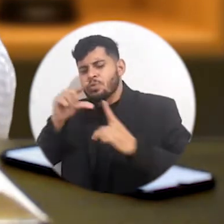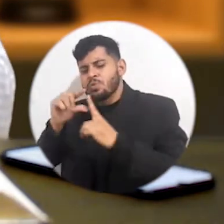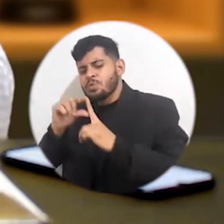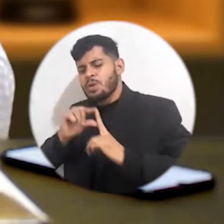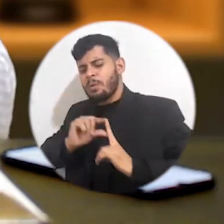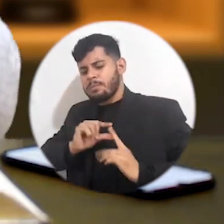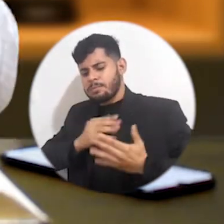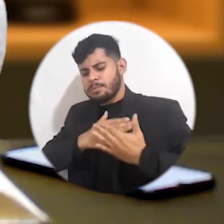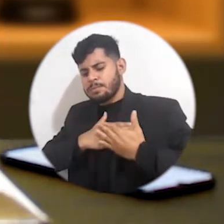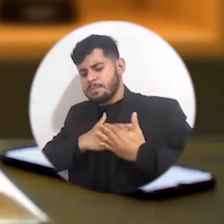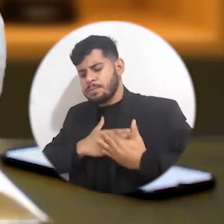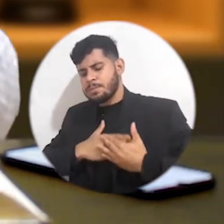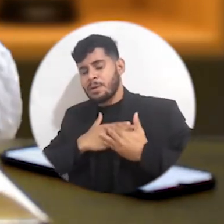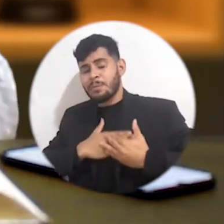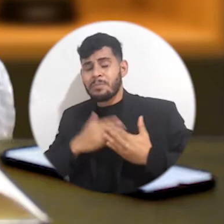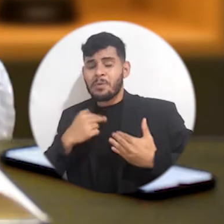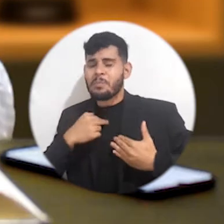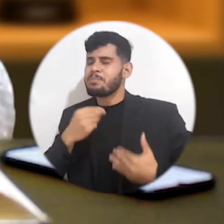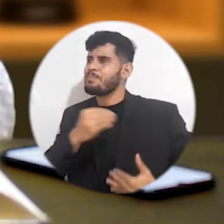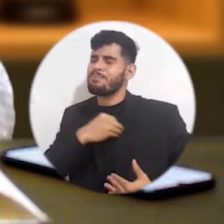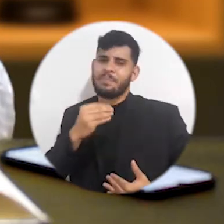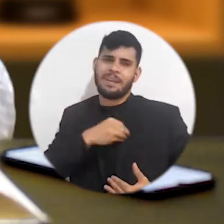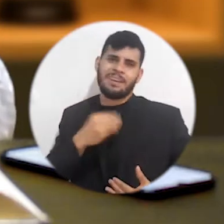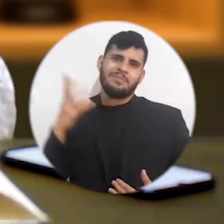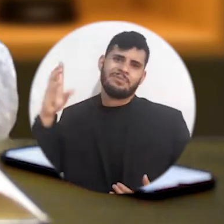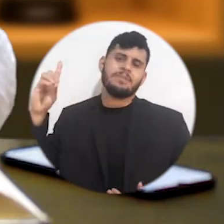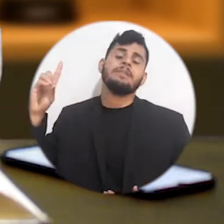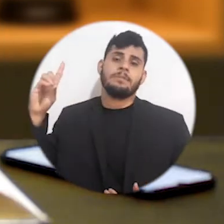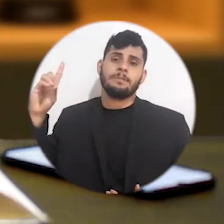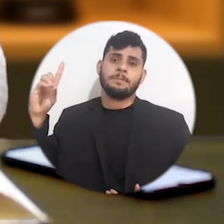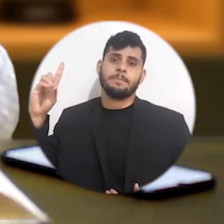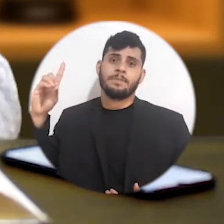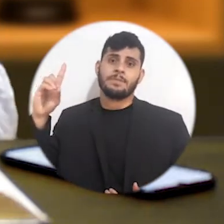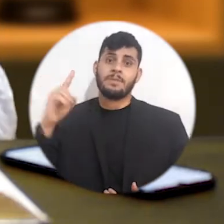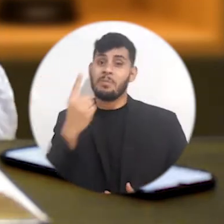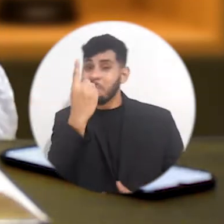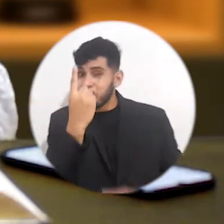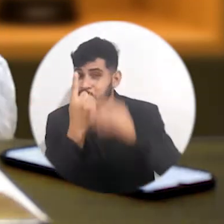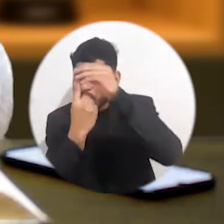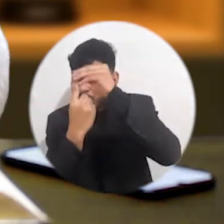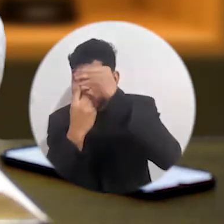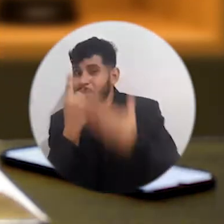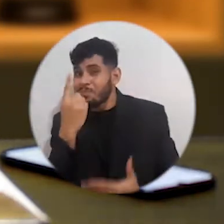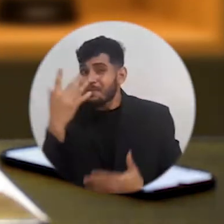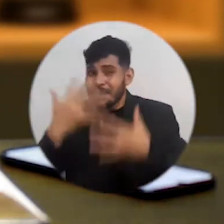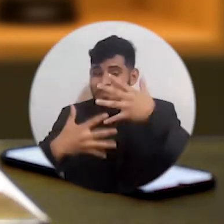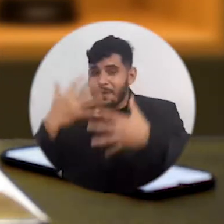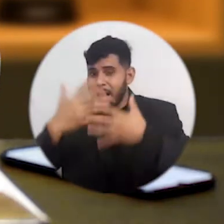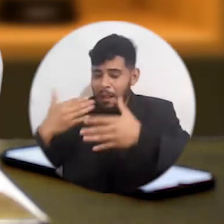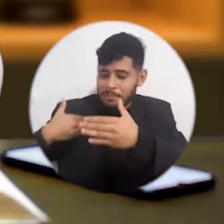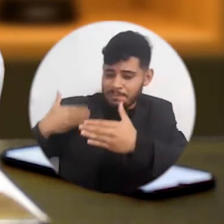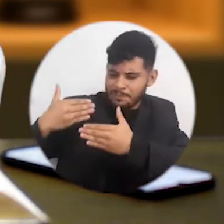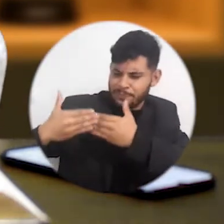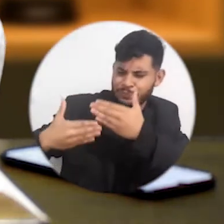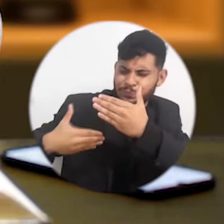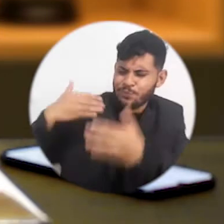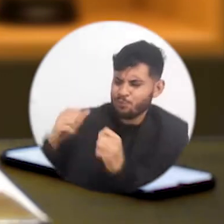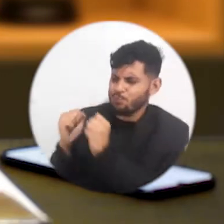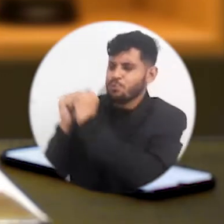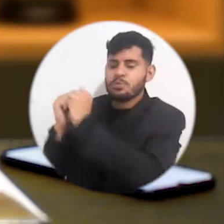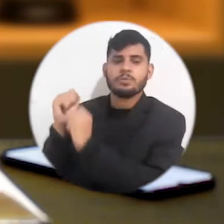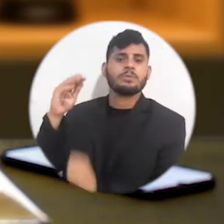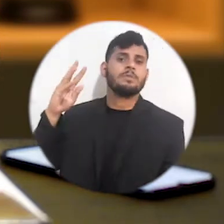Deus no coração, para você não pecar contra Ele. Uma das coisas que pode impedir o seu progresso, o